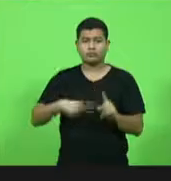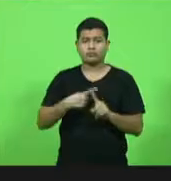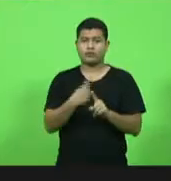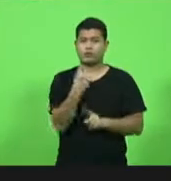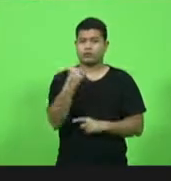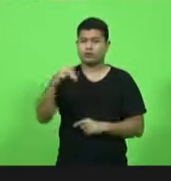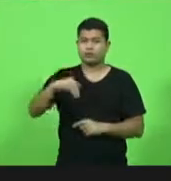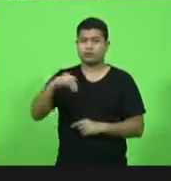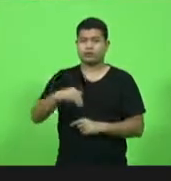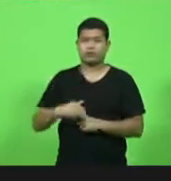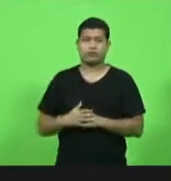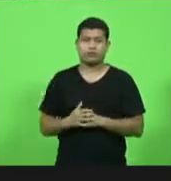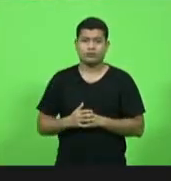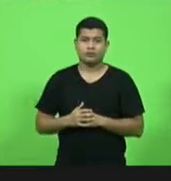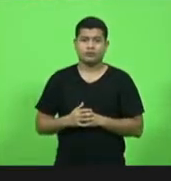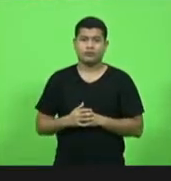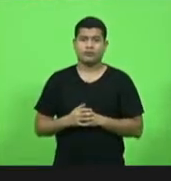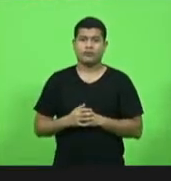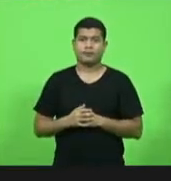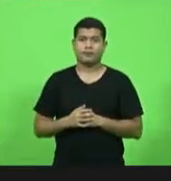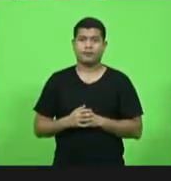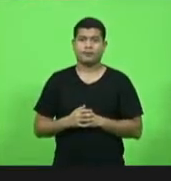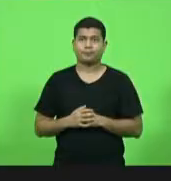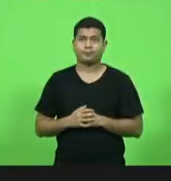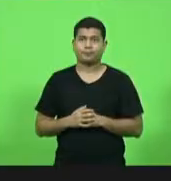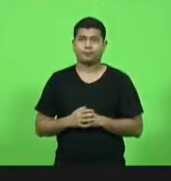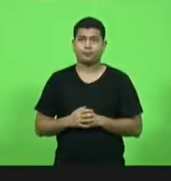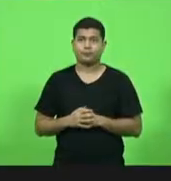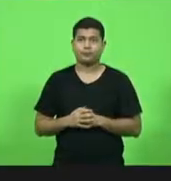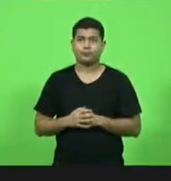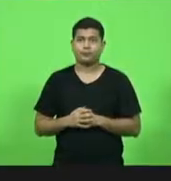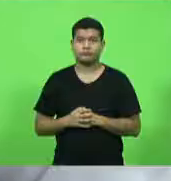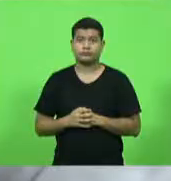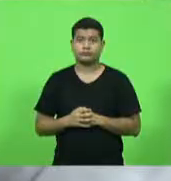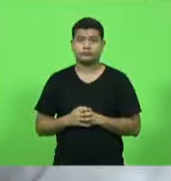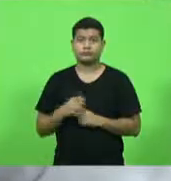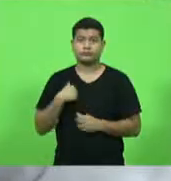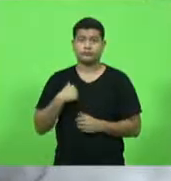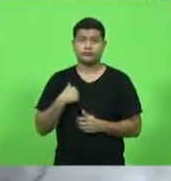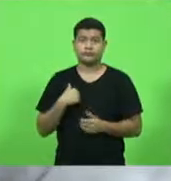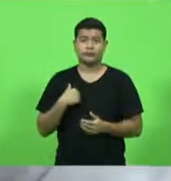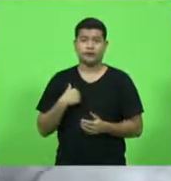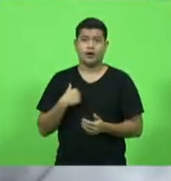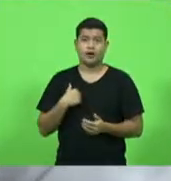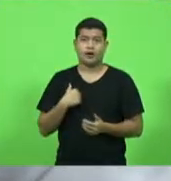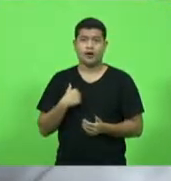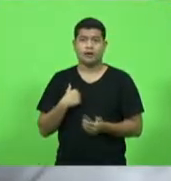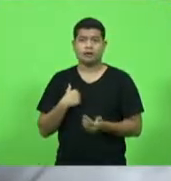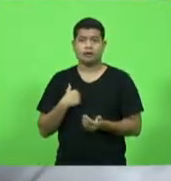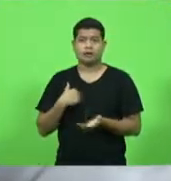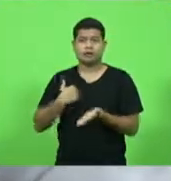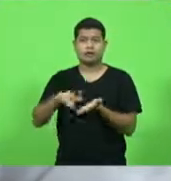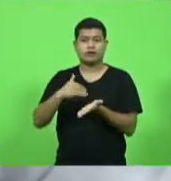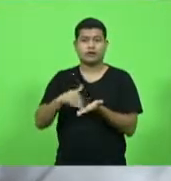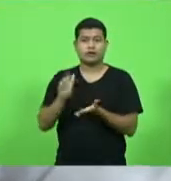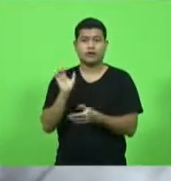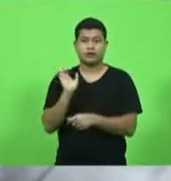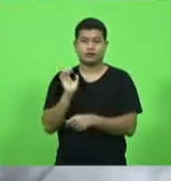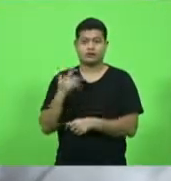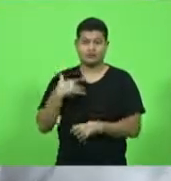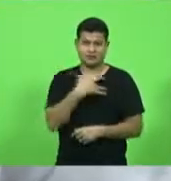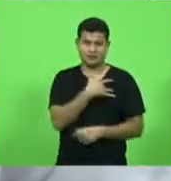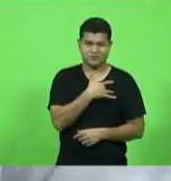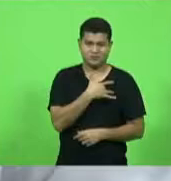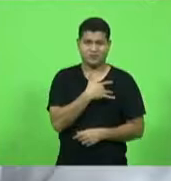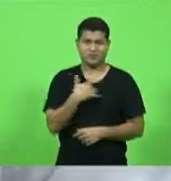deputado. Mais um minuto. Desde quando eu era secretário de Saúde,